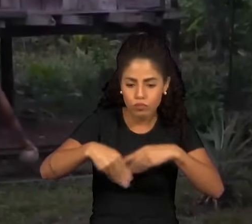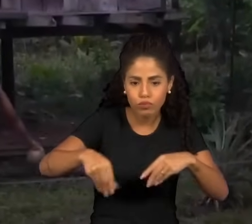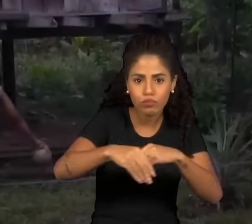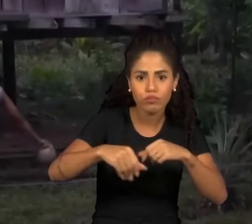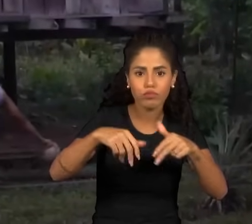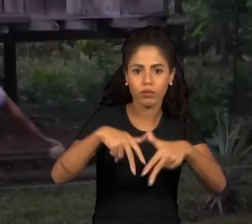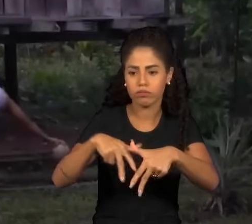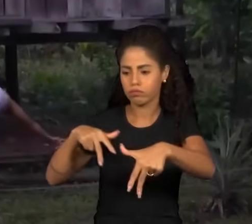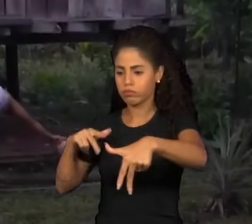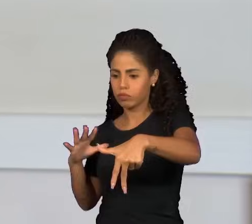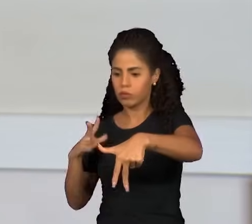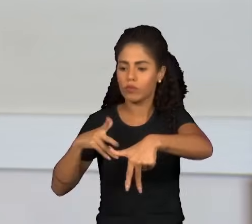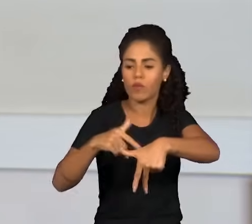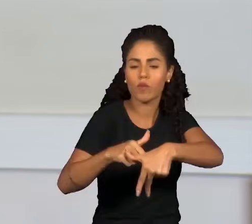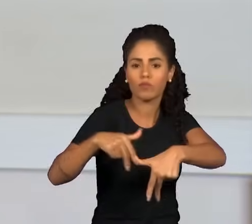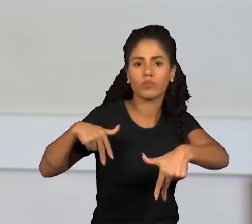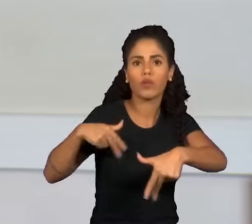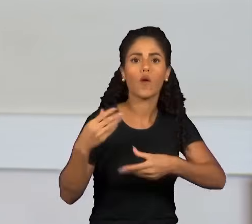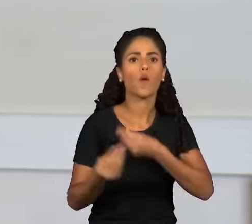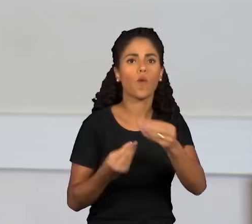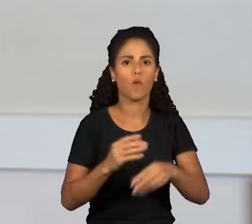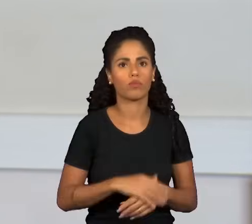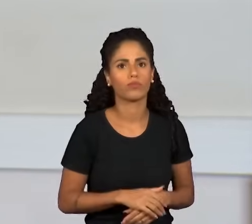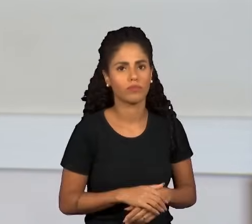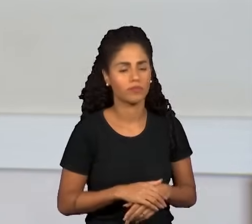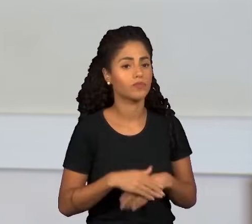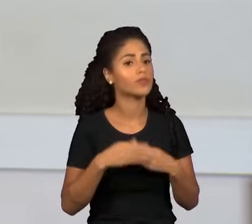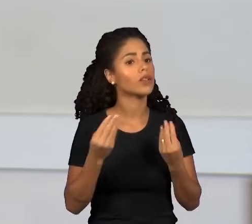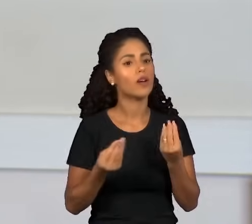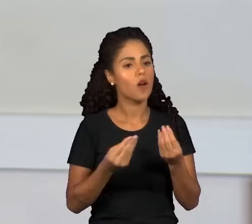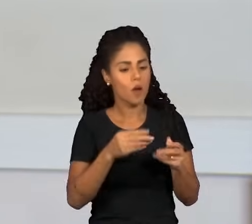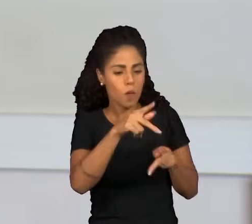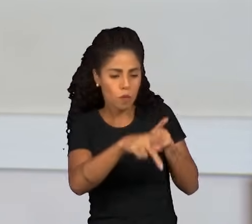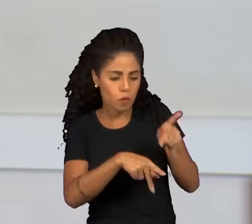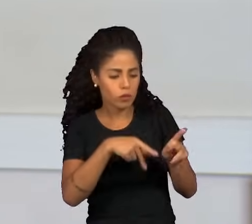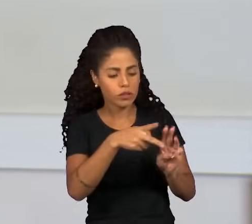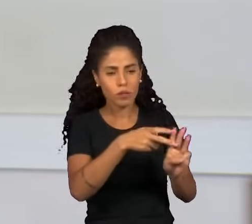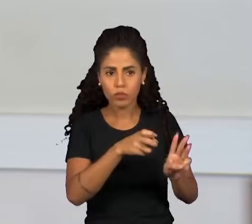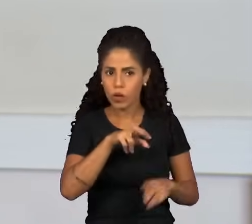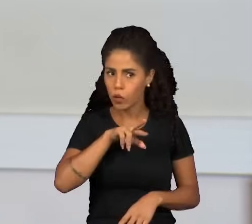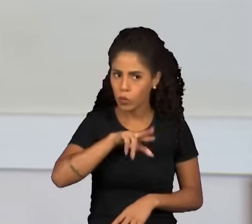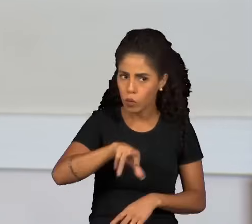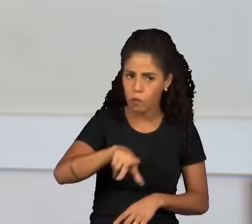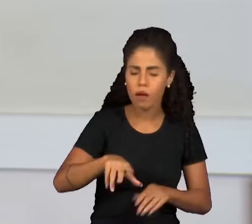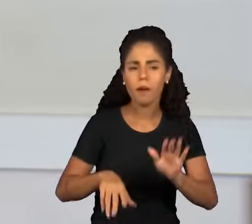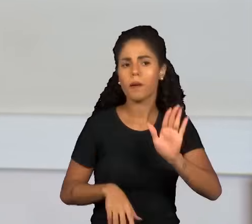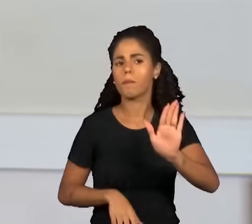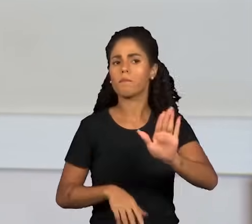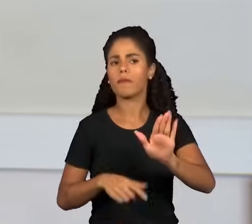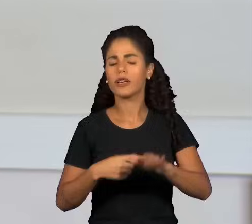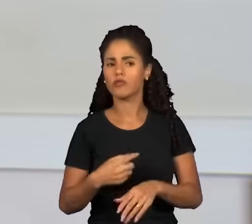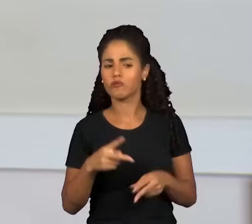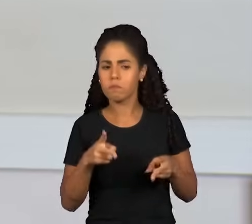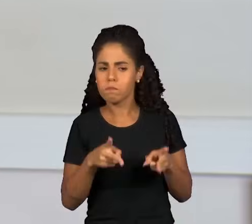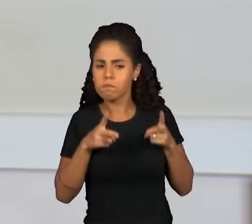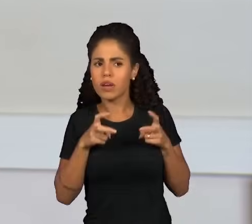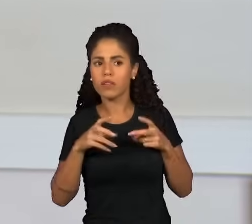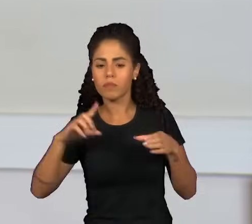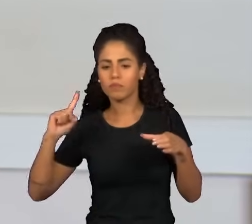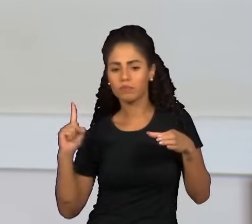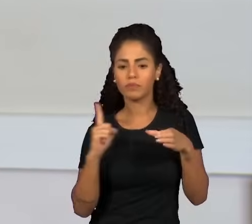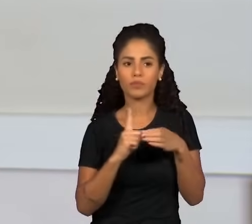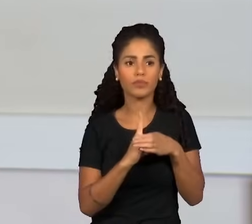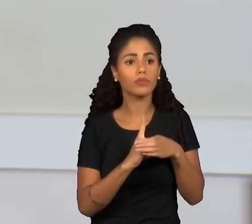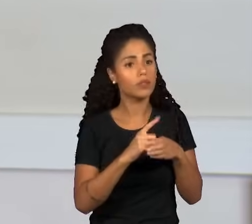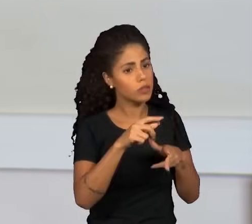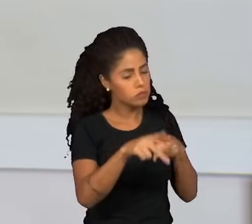ancestral. Eles não vieram da população indígena, a maioria deles, mas a sensação de pertencimento a esse